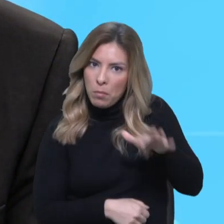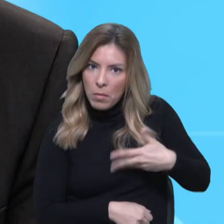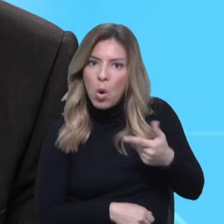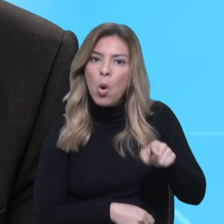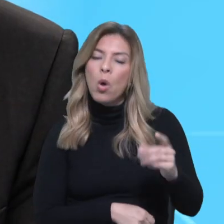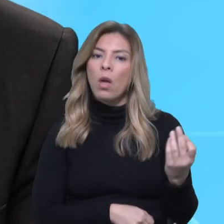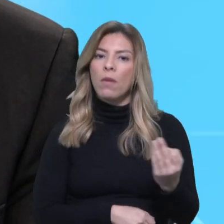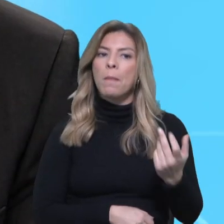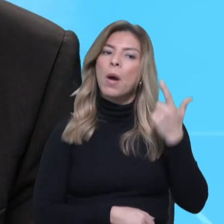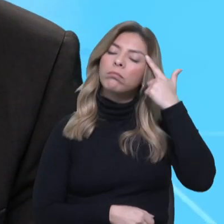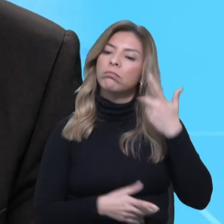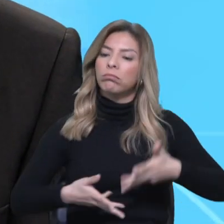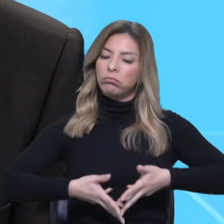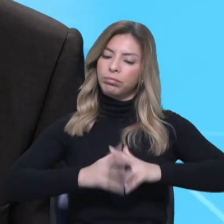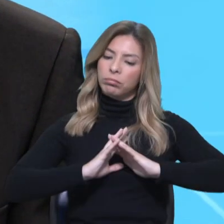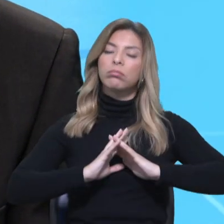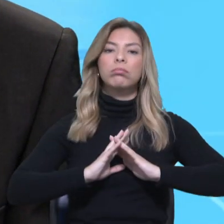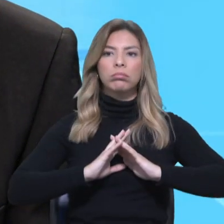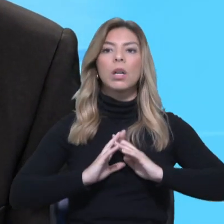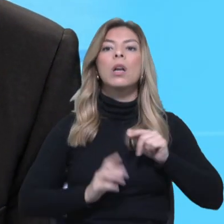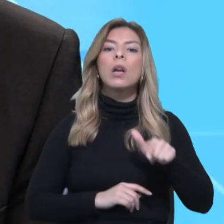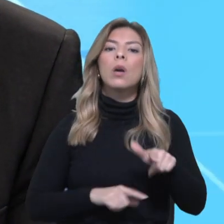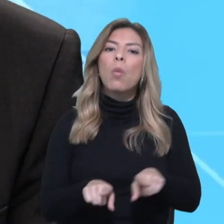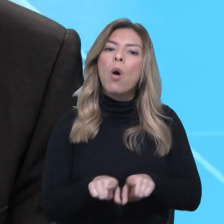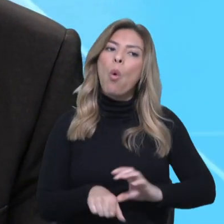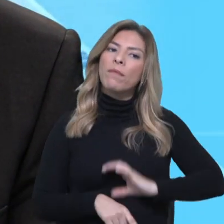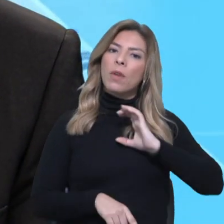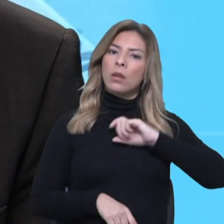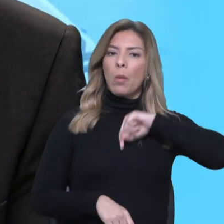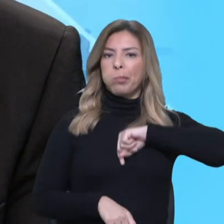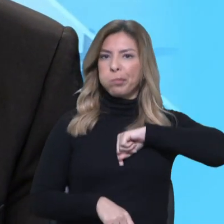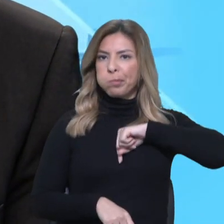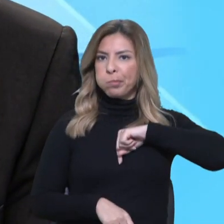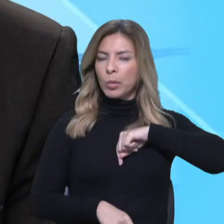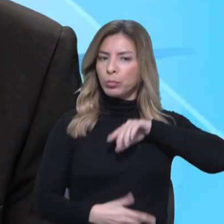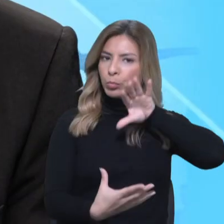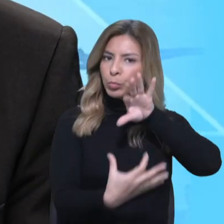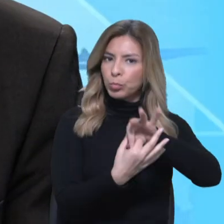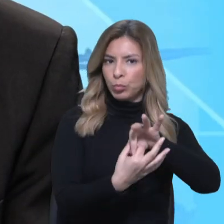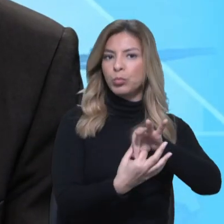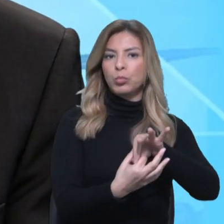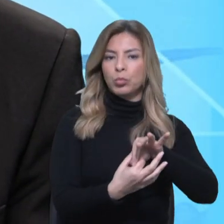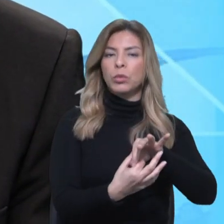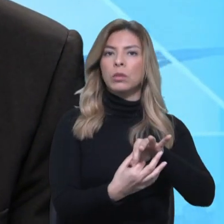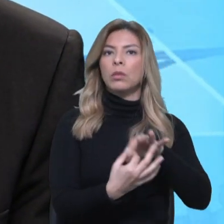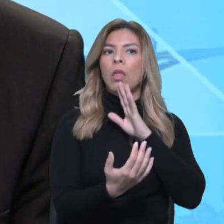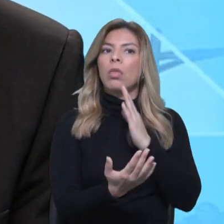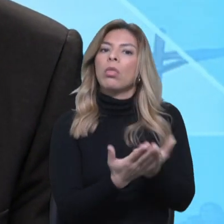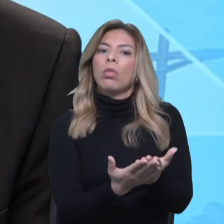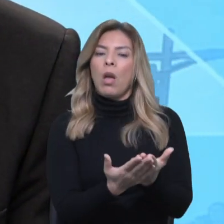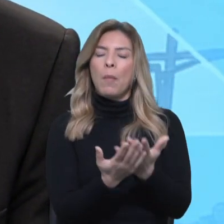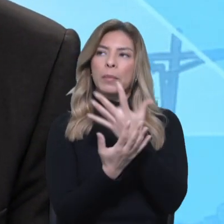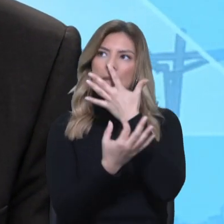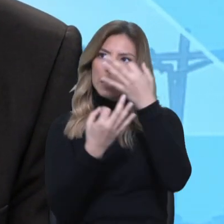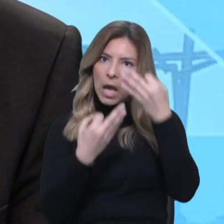baseada, alicerçada, ancorada na confiança de que, e essa confiança que acaba por transformar-se em